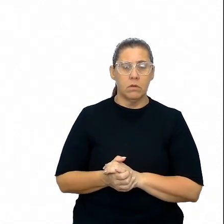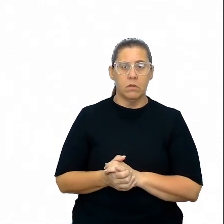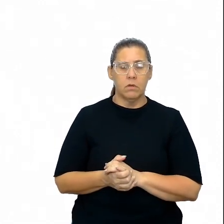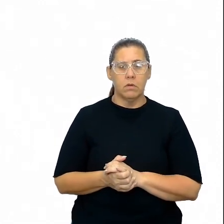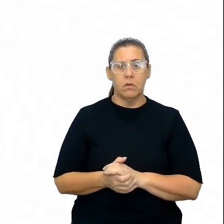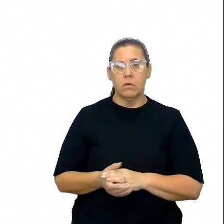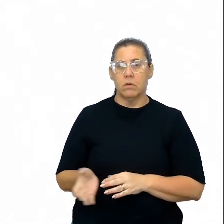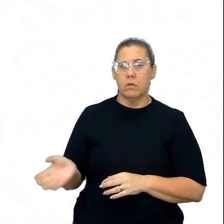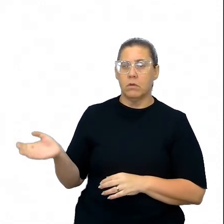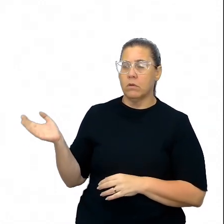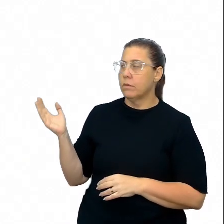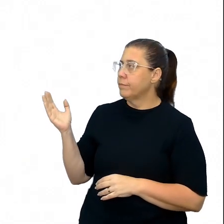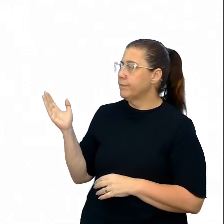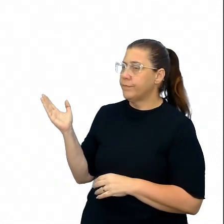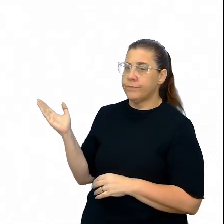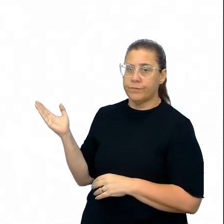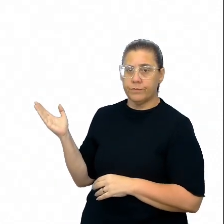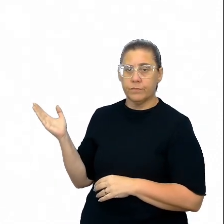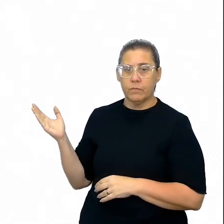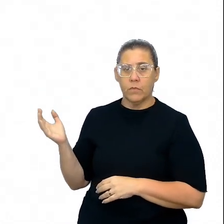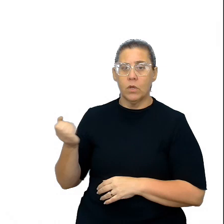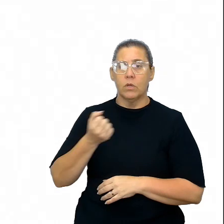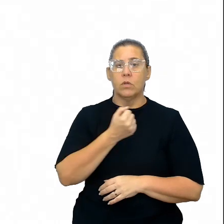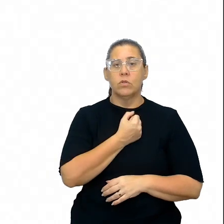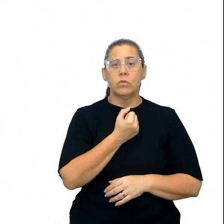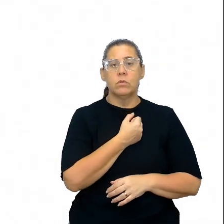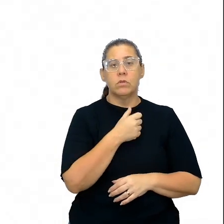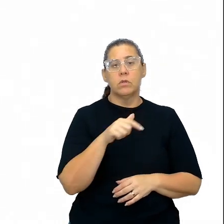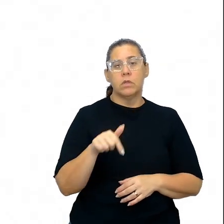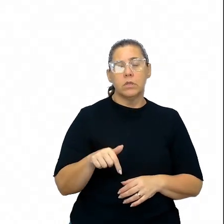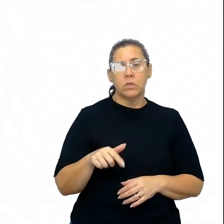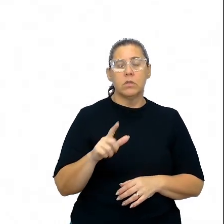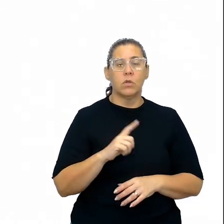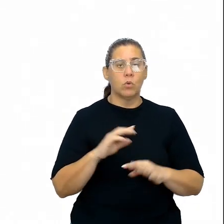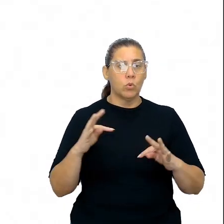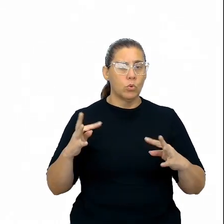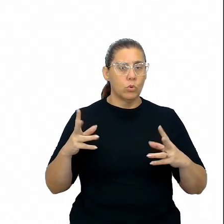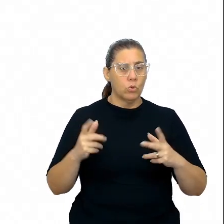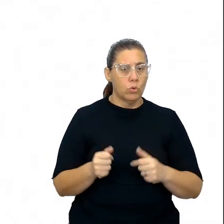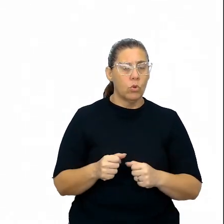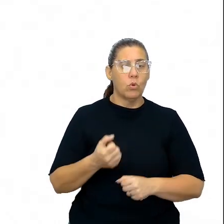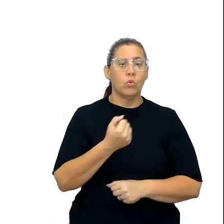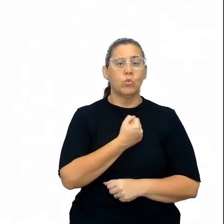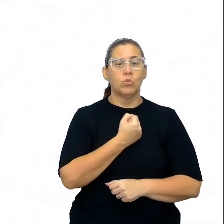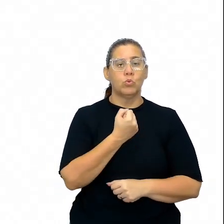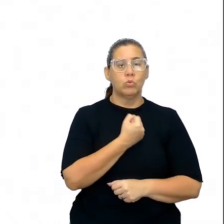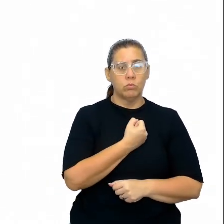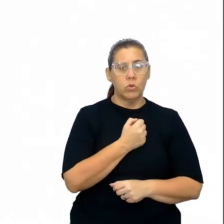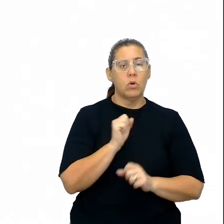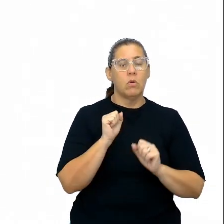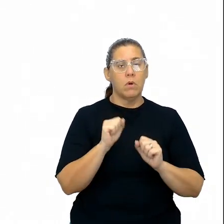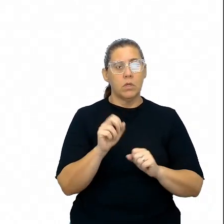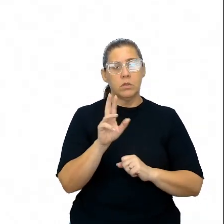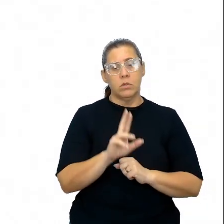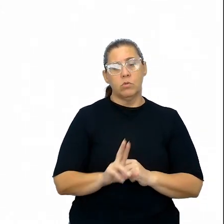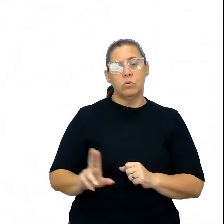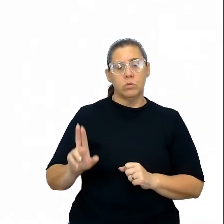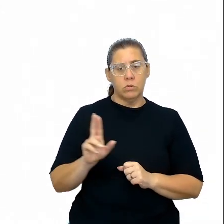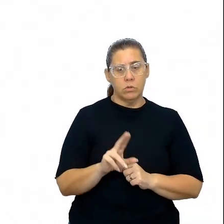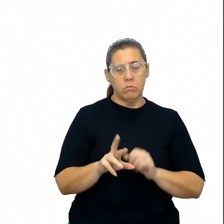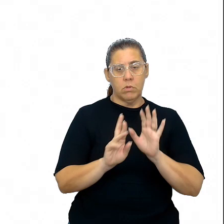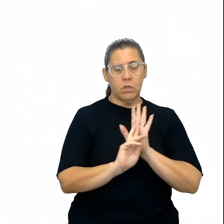da representação fracionária de um número racional para nós. Parte todo, onde um número racional pode ser usado